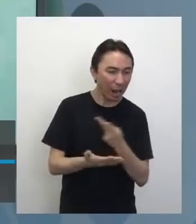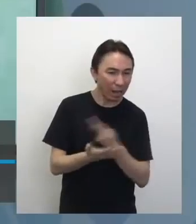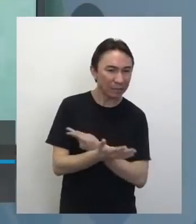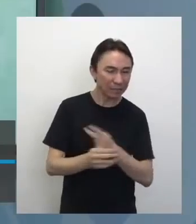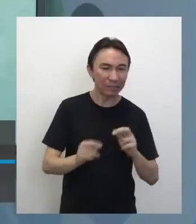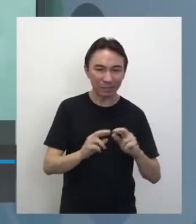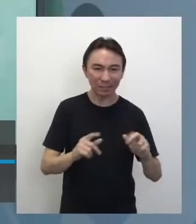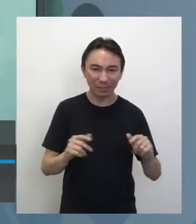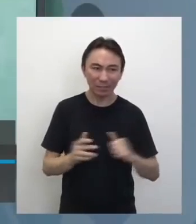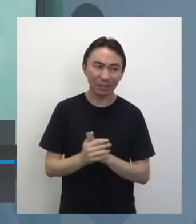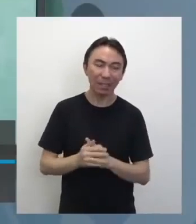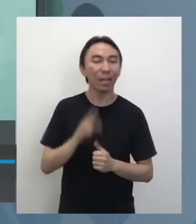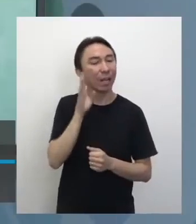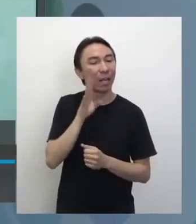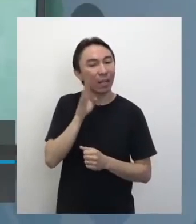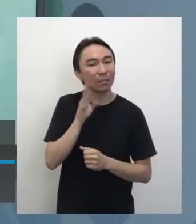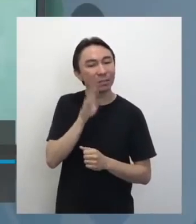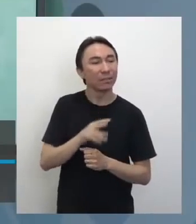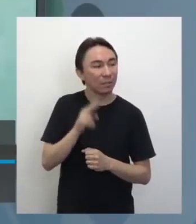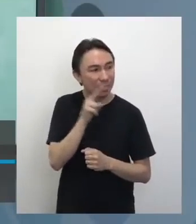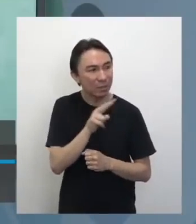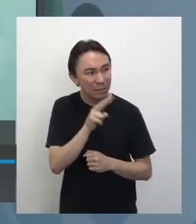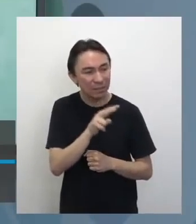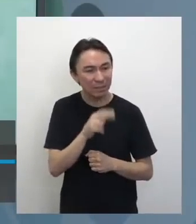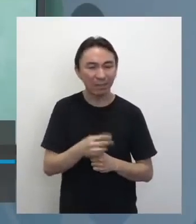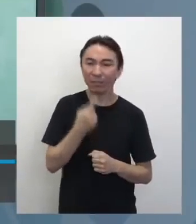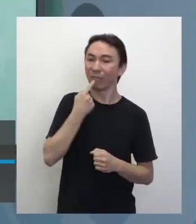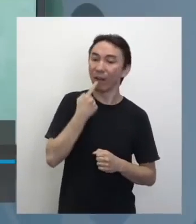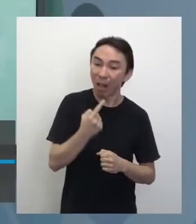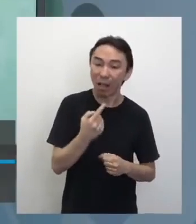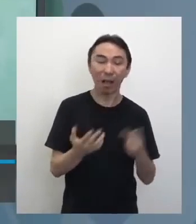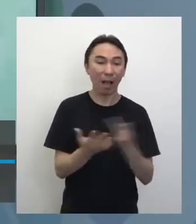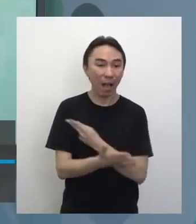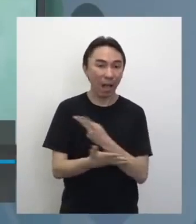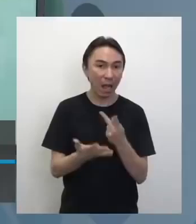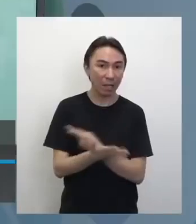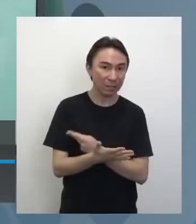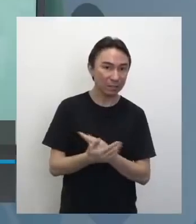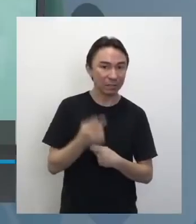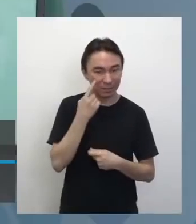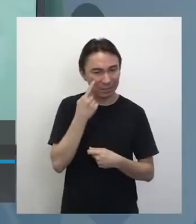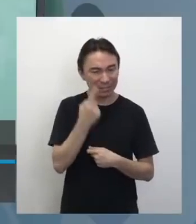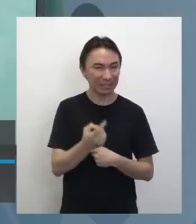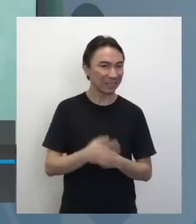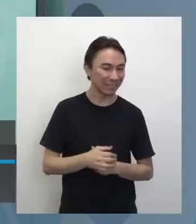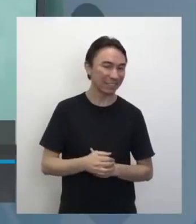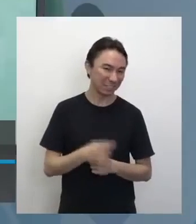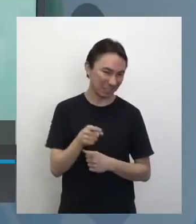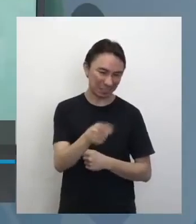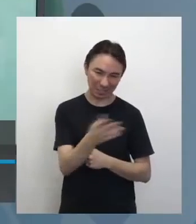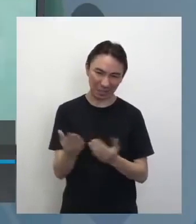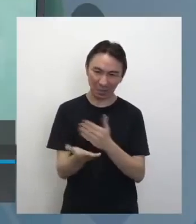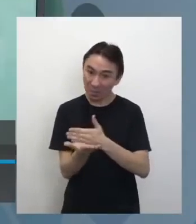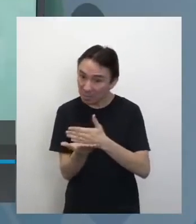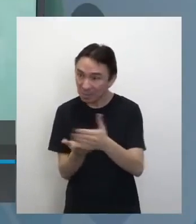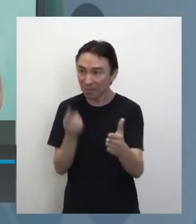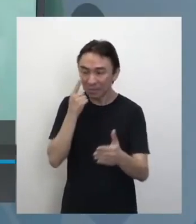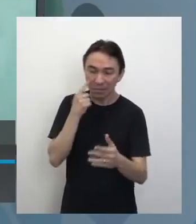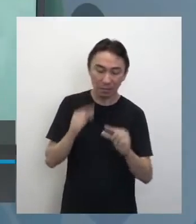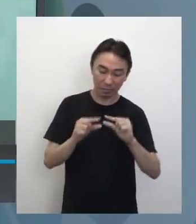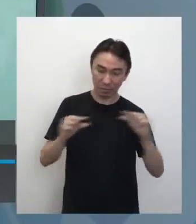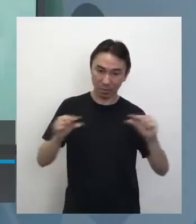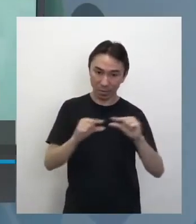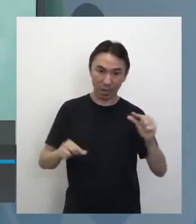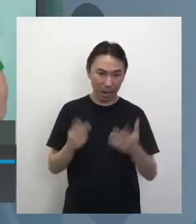falou ali errado assim que é legal com vocês estão no comecinho não falar frases erradas incorretas ou inadequadas né Vai depender do conceito que vocês têm